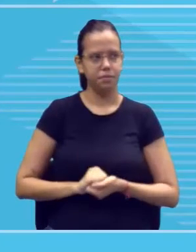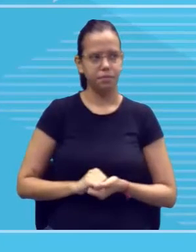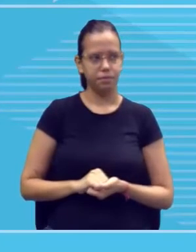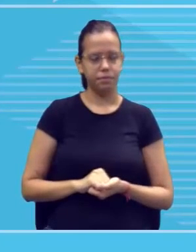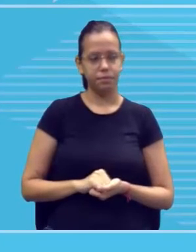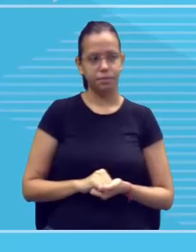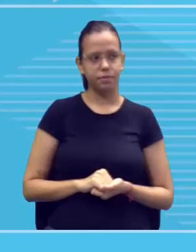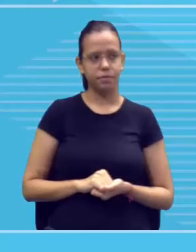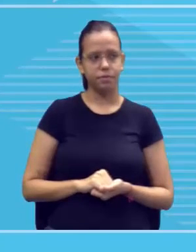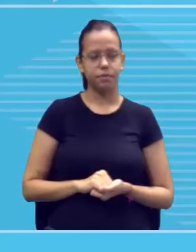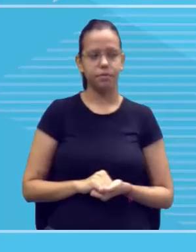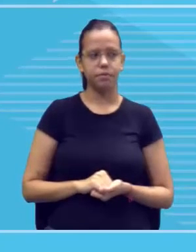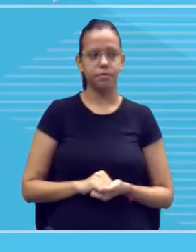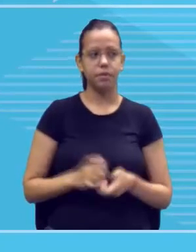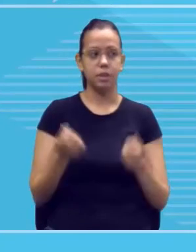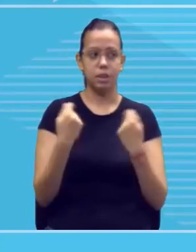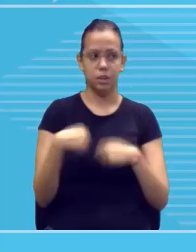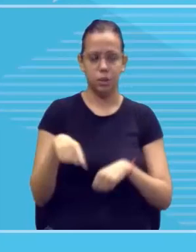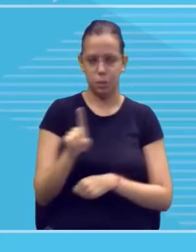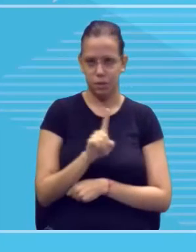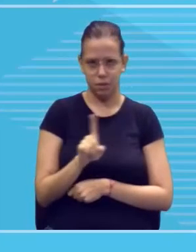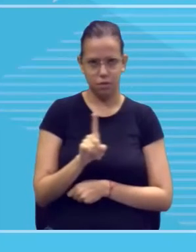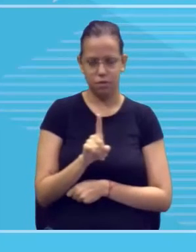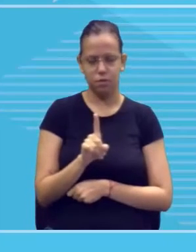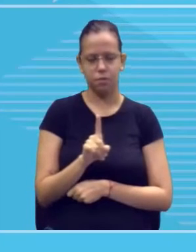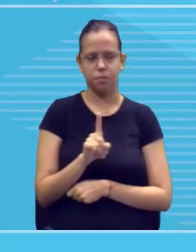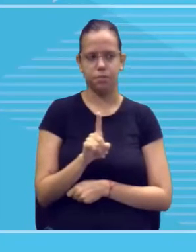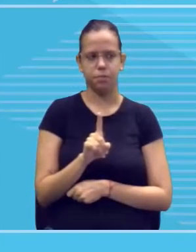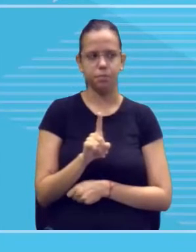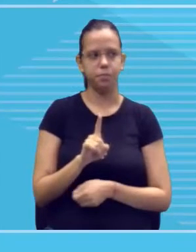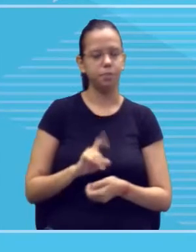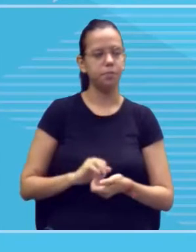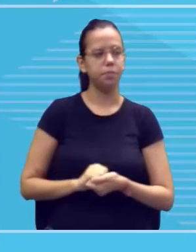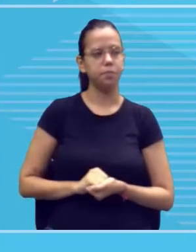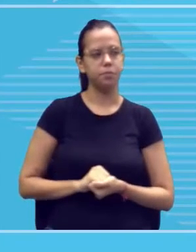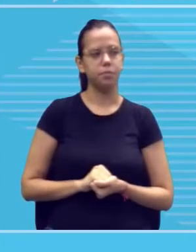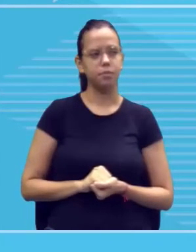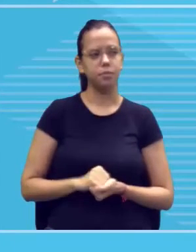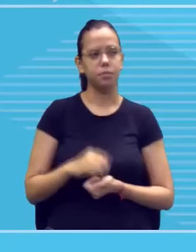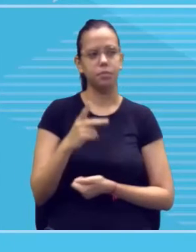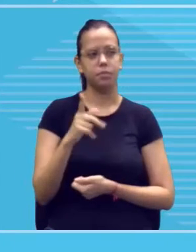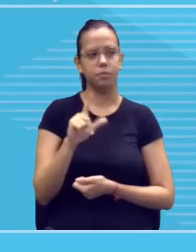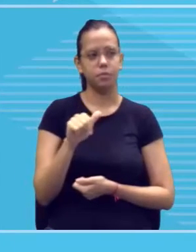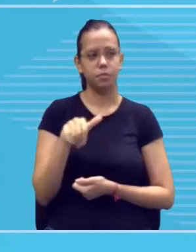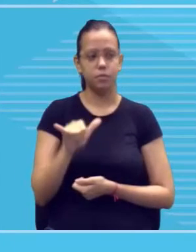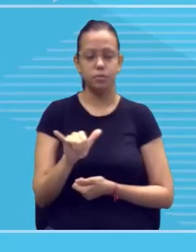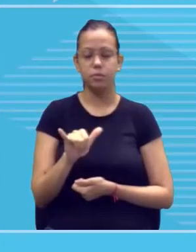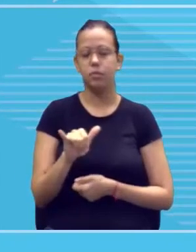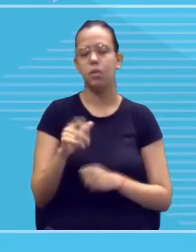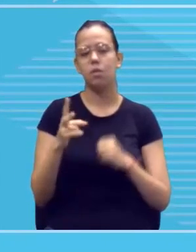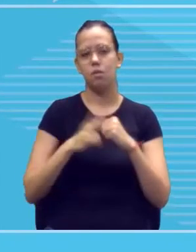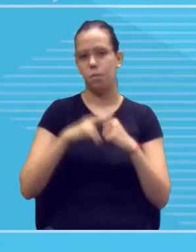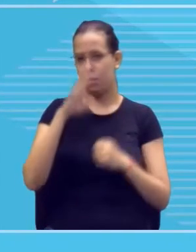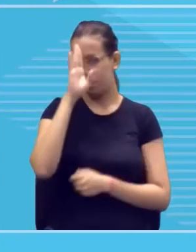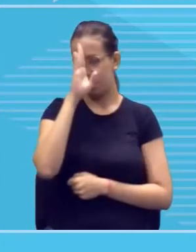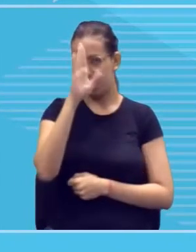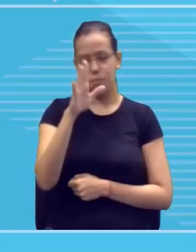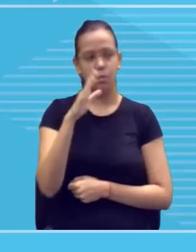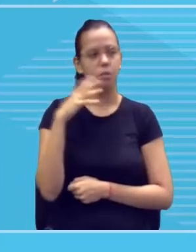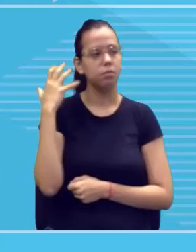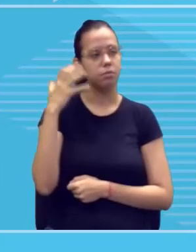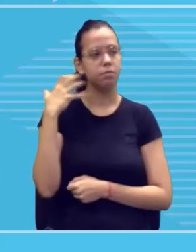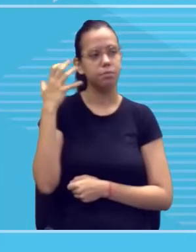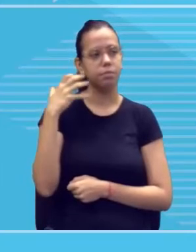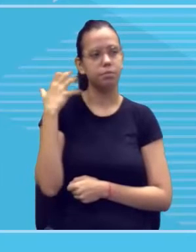don't Não precisa não é necessário Play verbo principal tocar quem toca